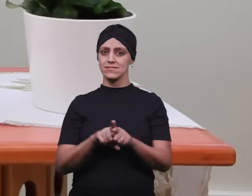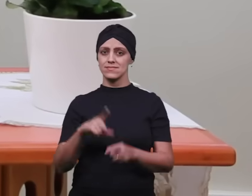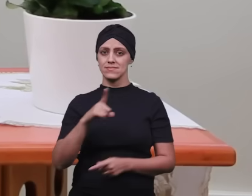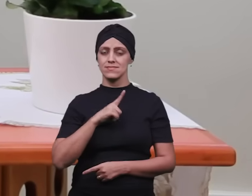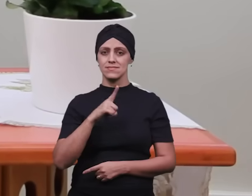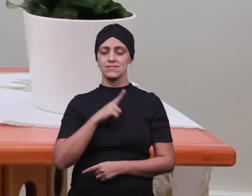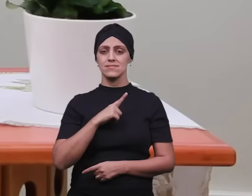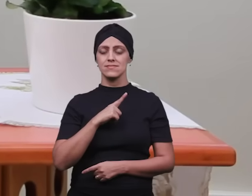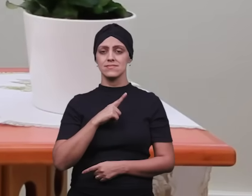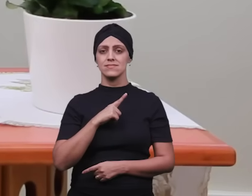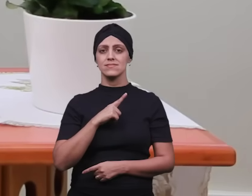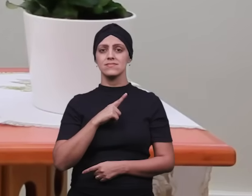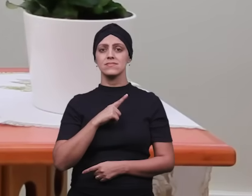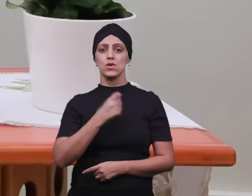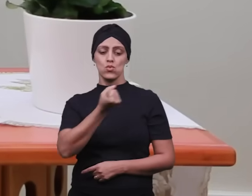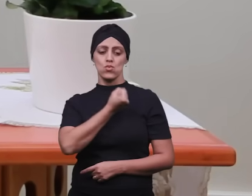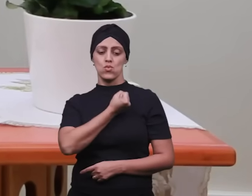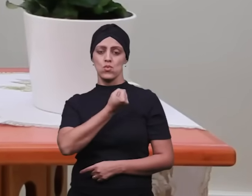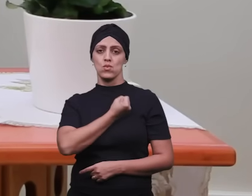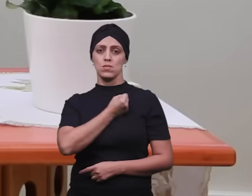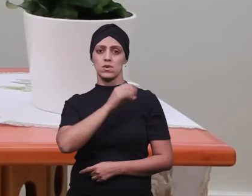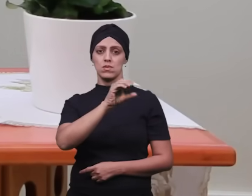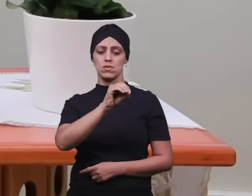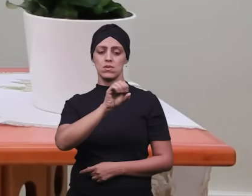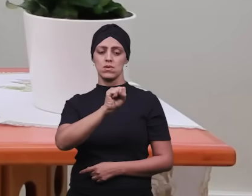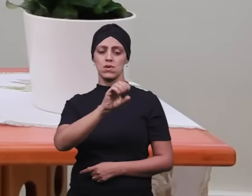também de deixar aqui o nosso